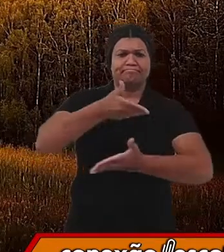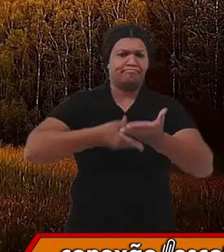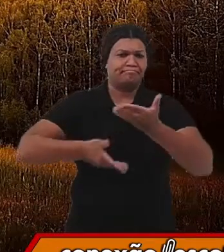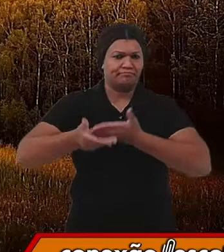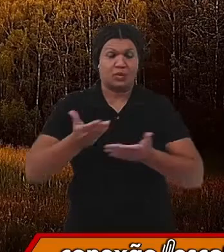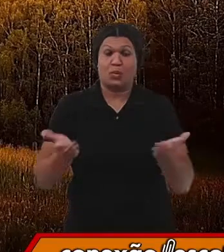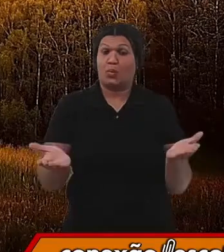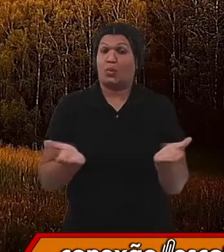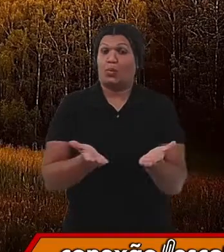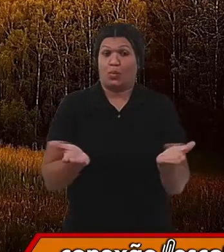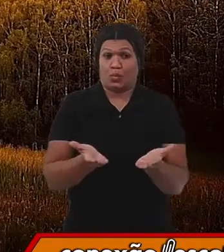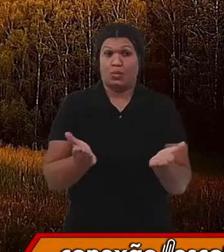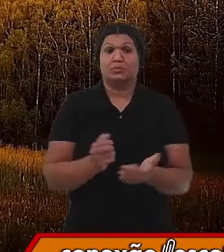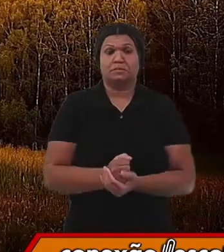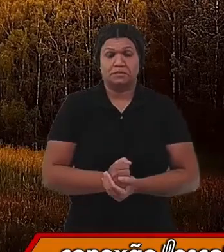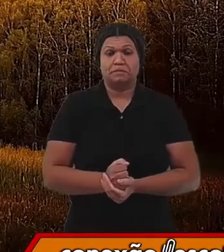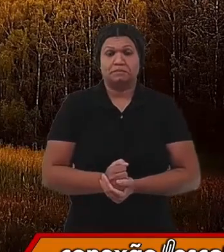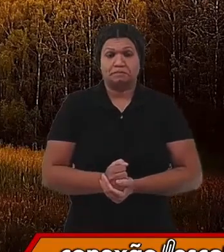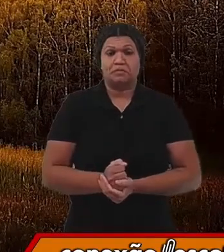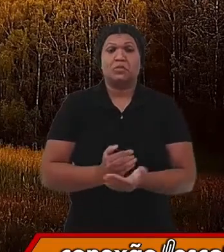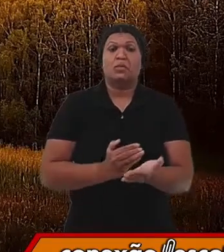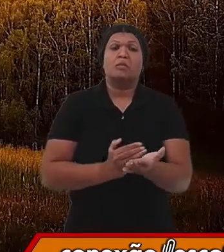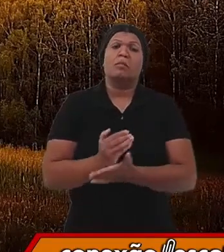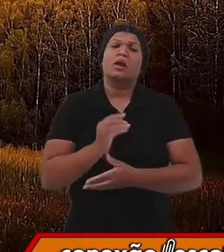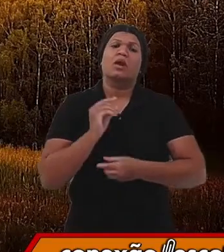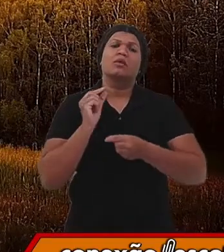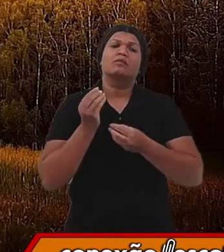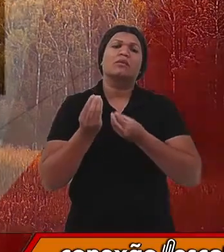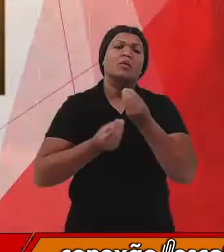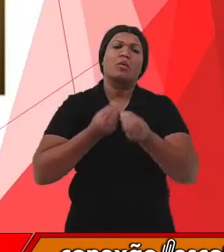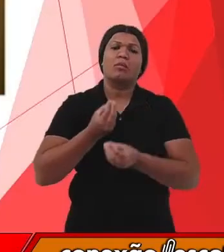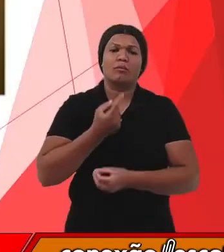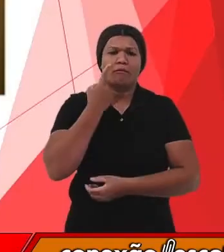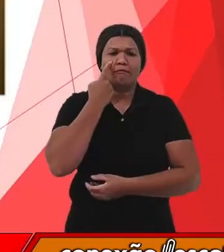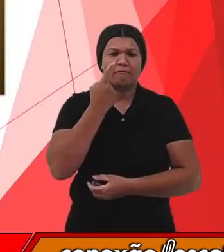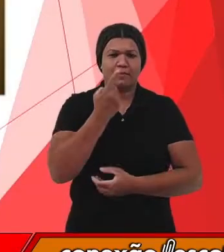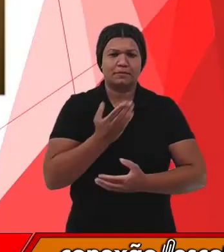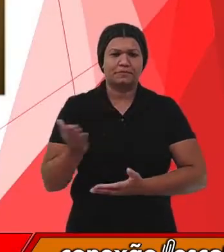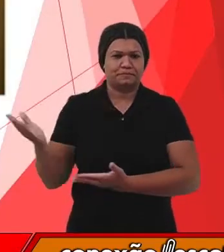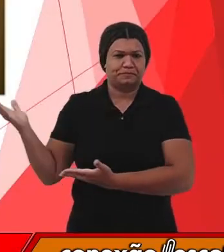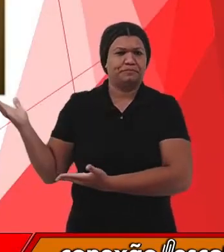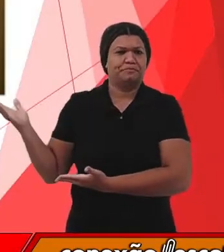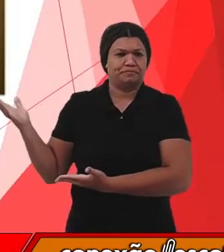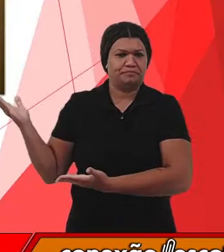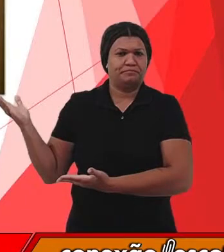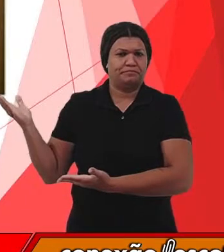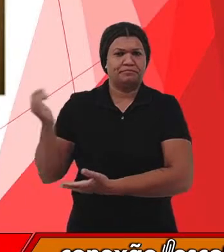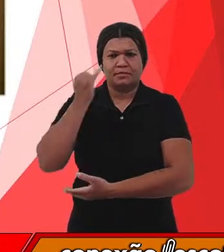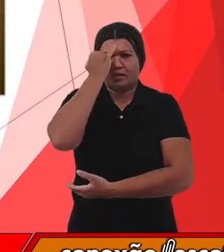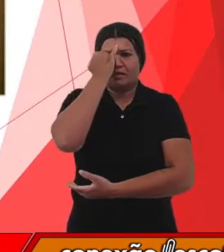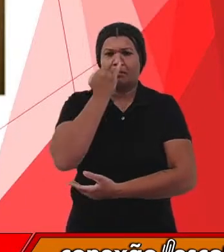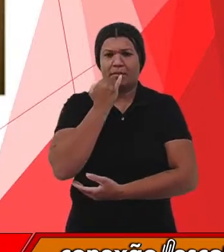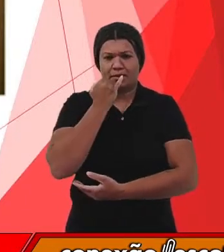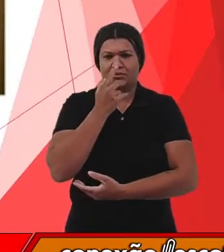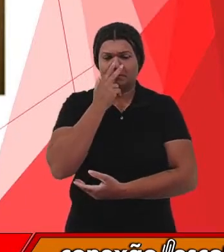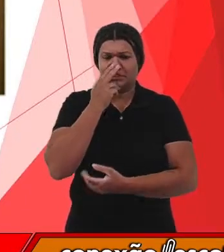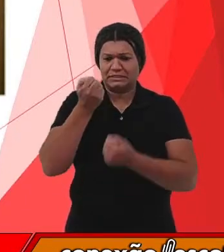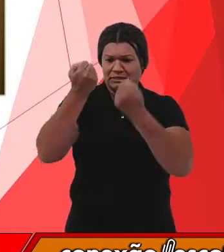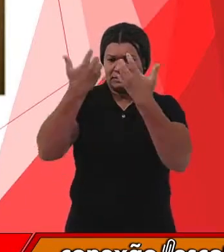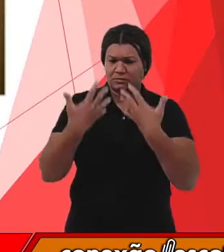hoje, nós vamos começar com essa imagem que traduz um pouco daquilo que nós